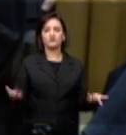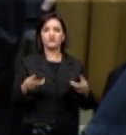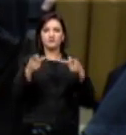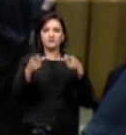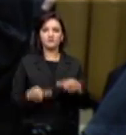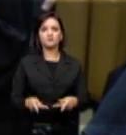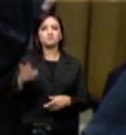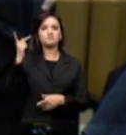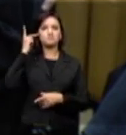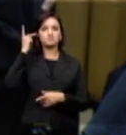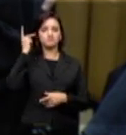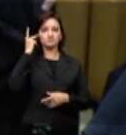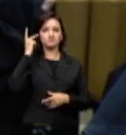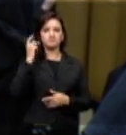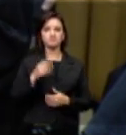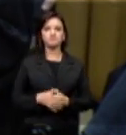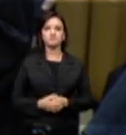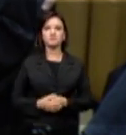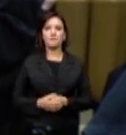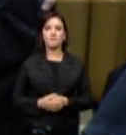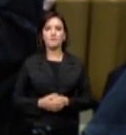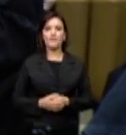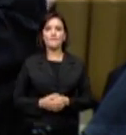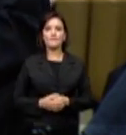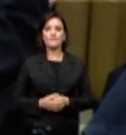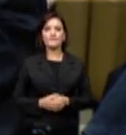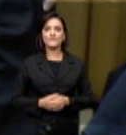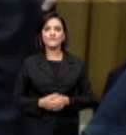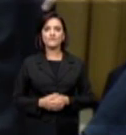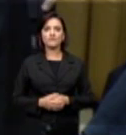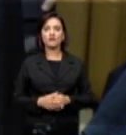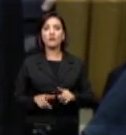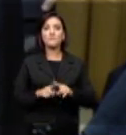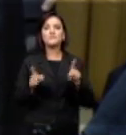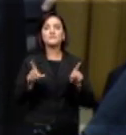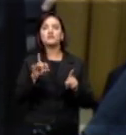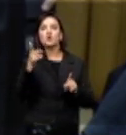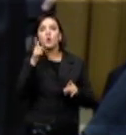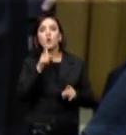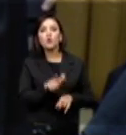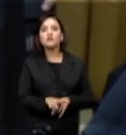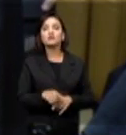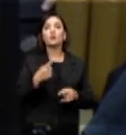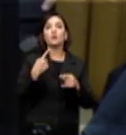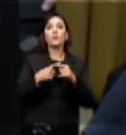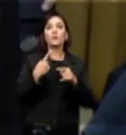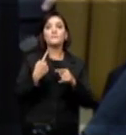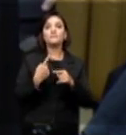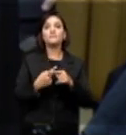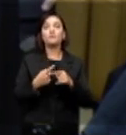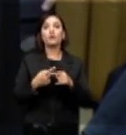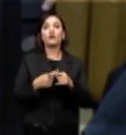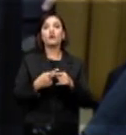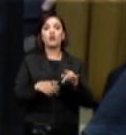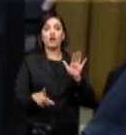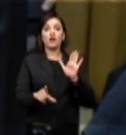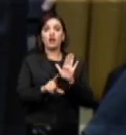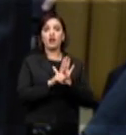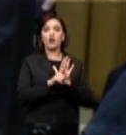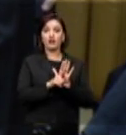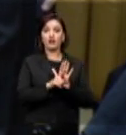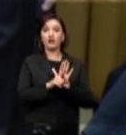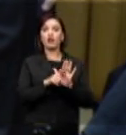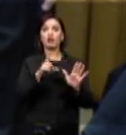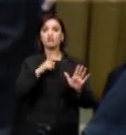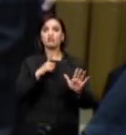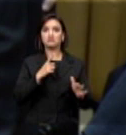Paulo e que depende diretamente da concessão, da prorrogação da concessão da Malha Paulista, justamente